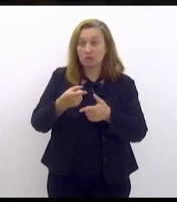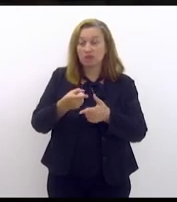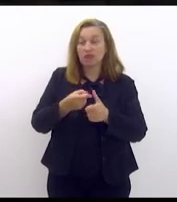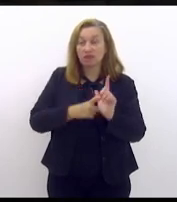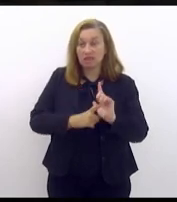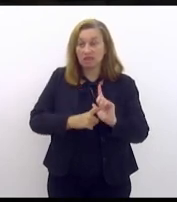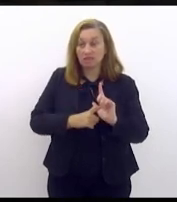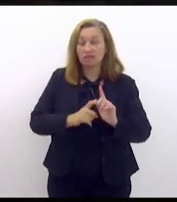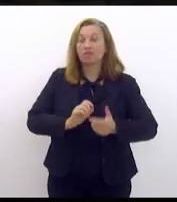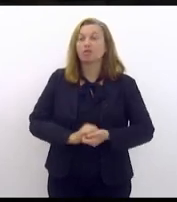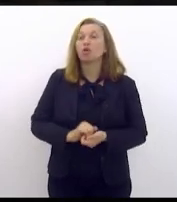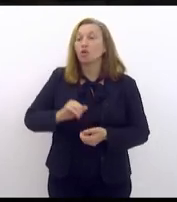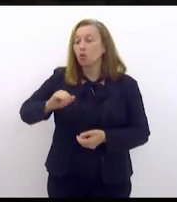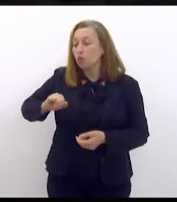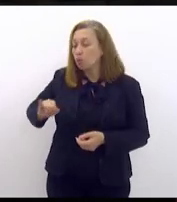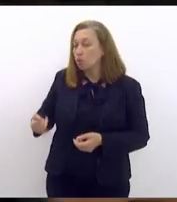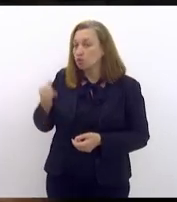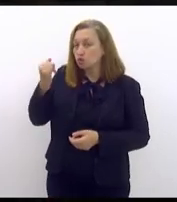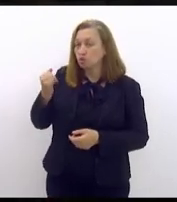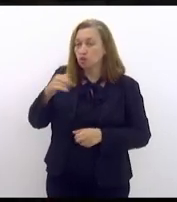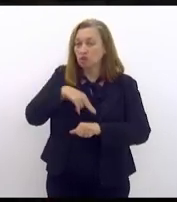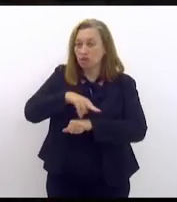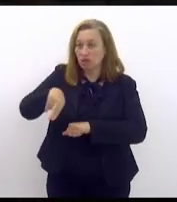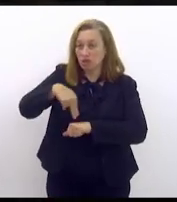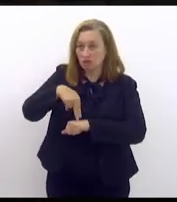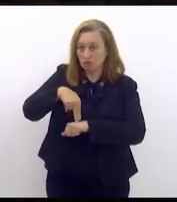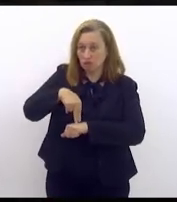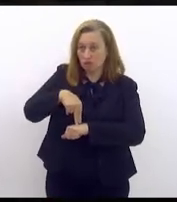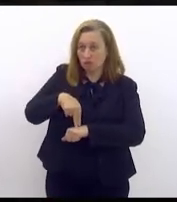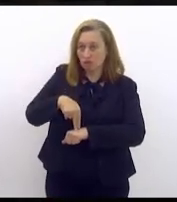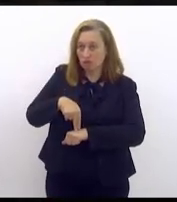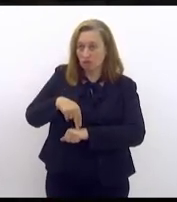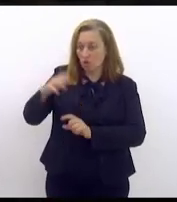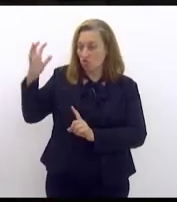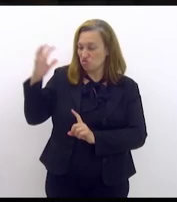juros pela qual a União está nos extorquindo